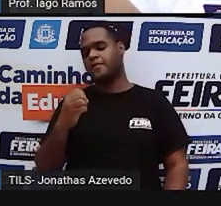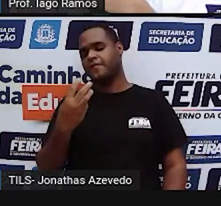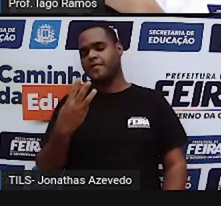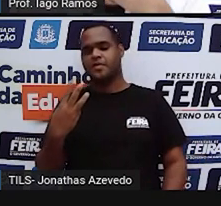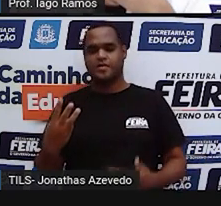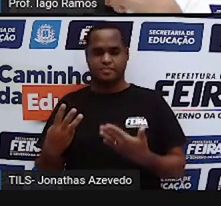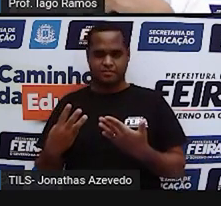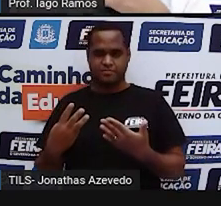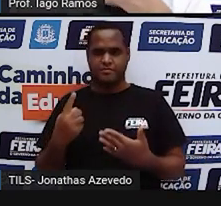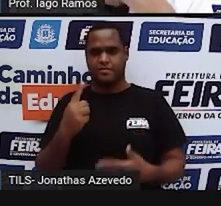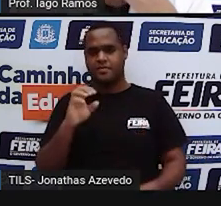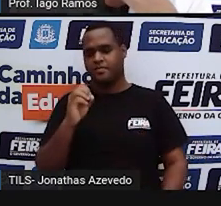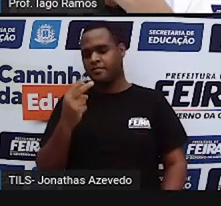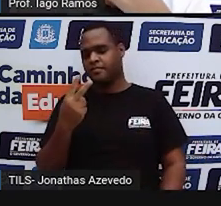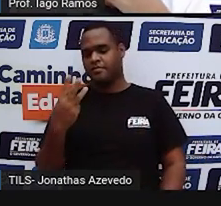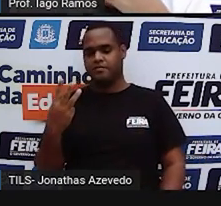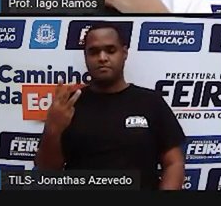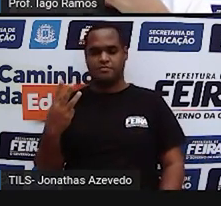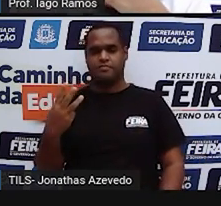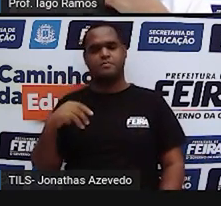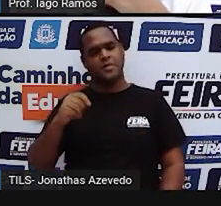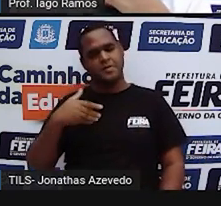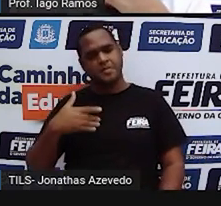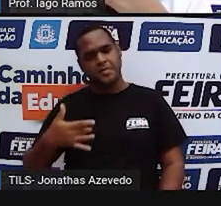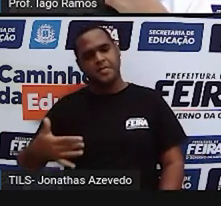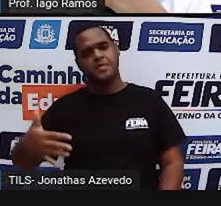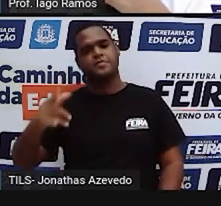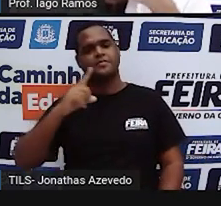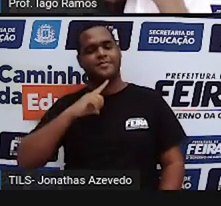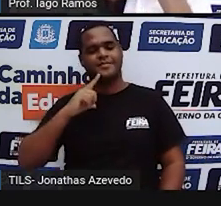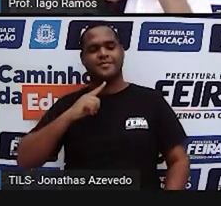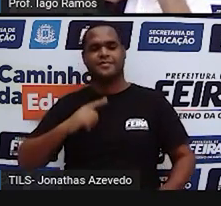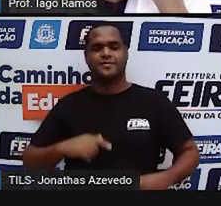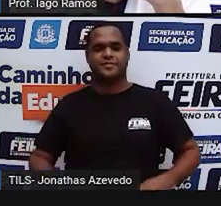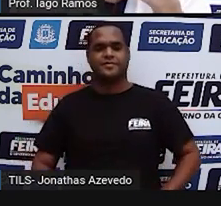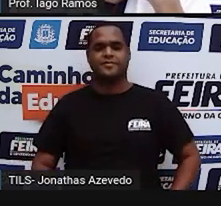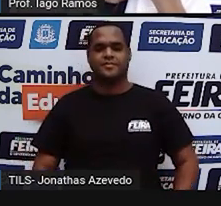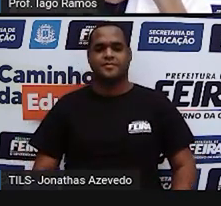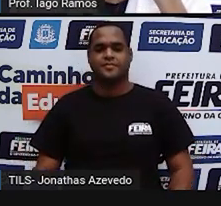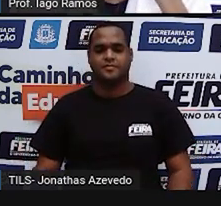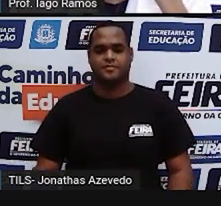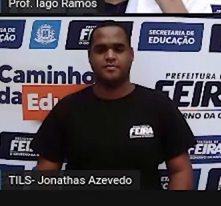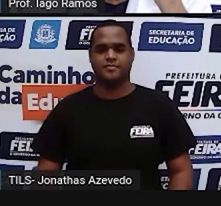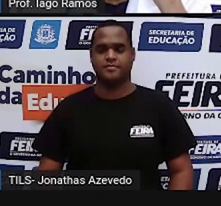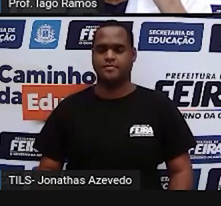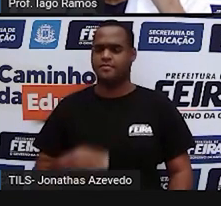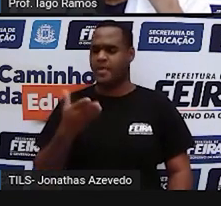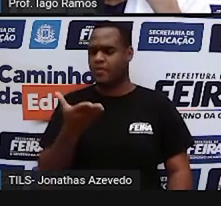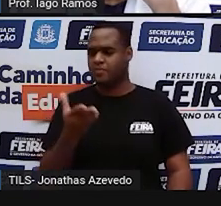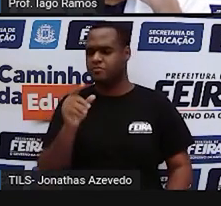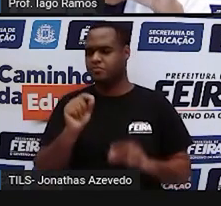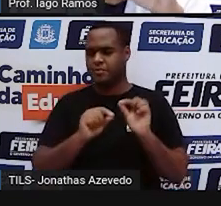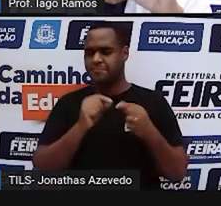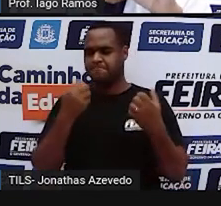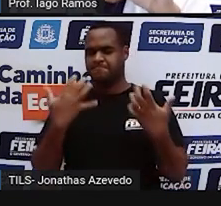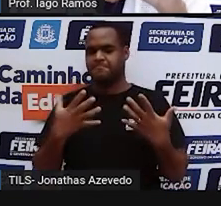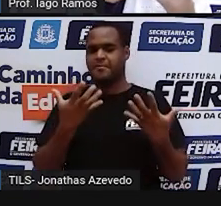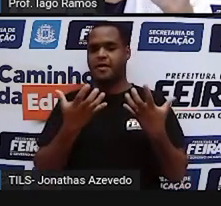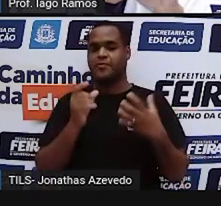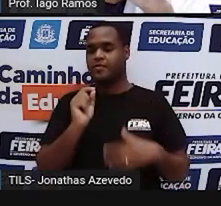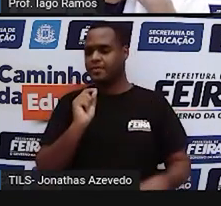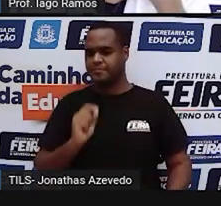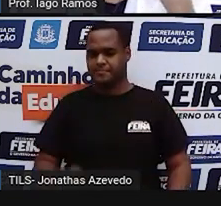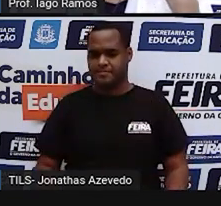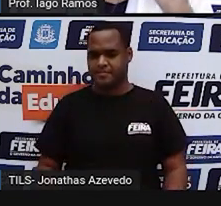manda somar 1023 e assim por diante Tá bom agora o que é que eu quero de você e